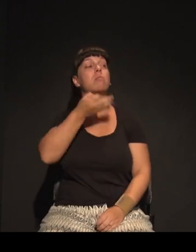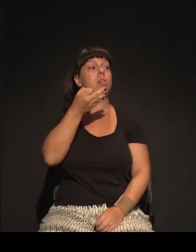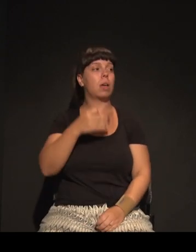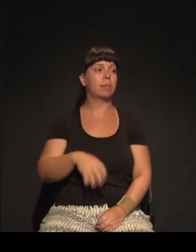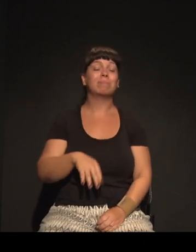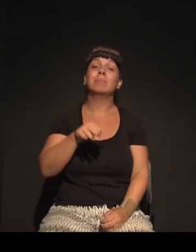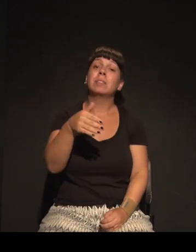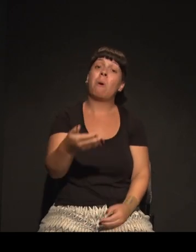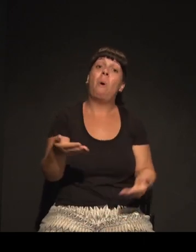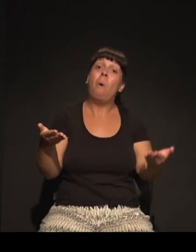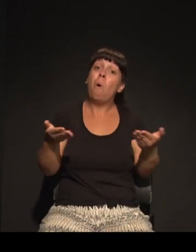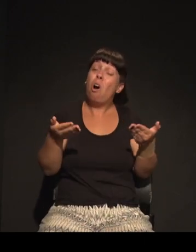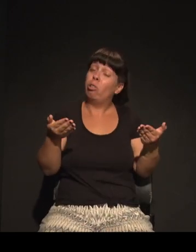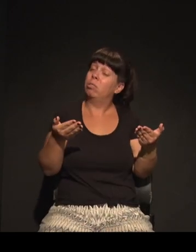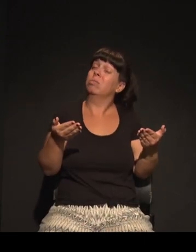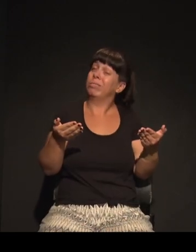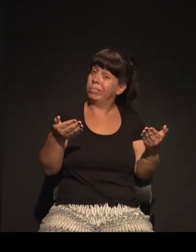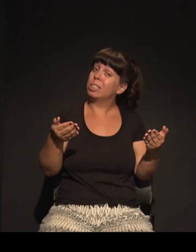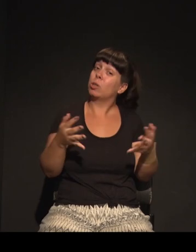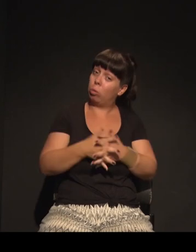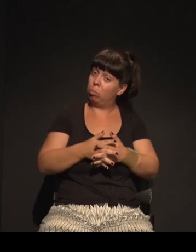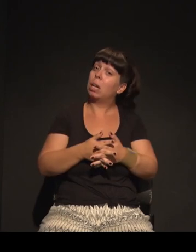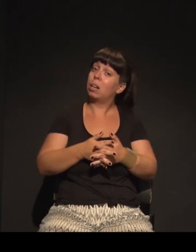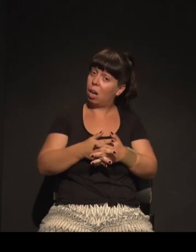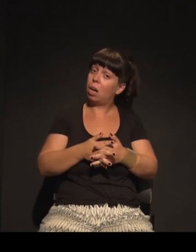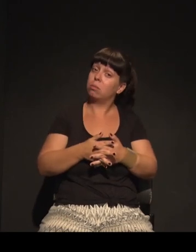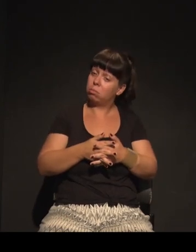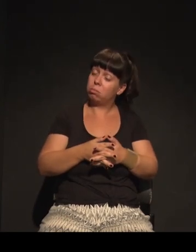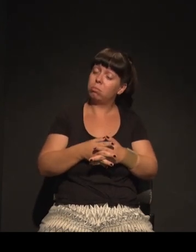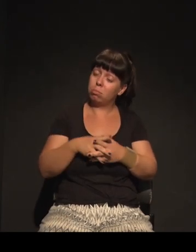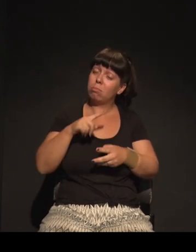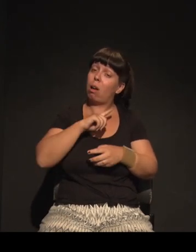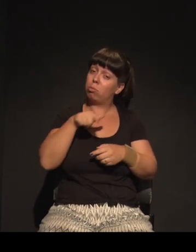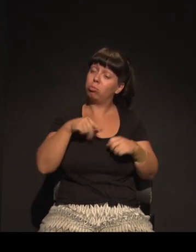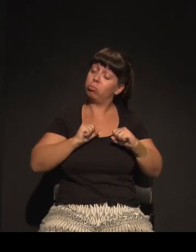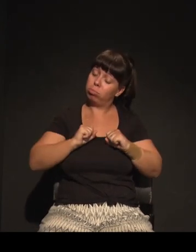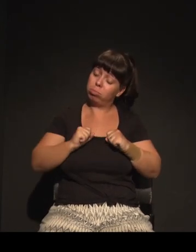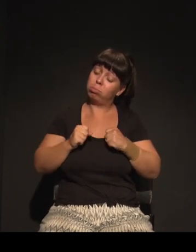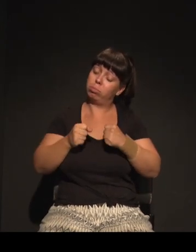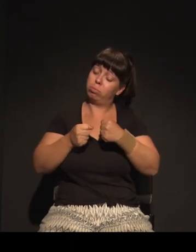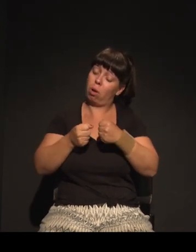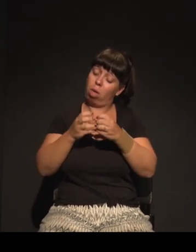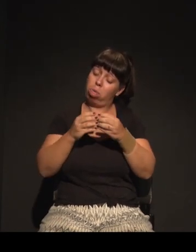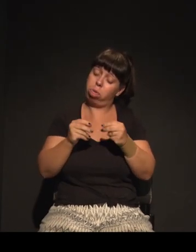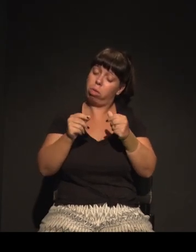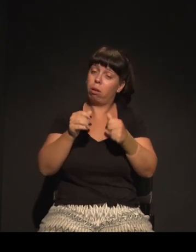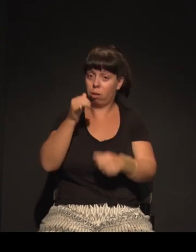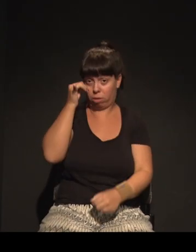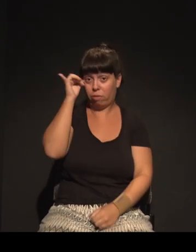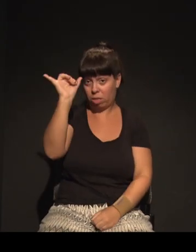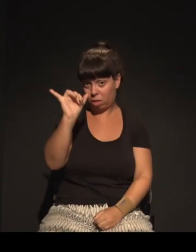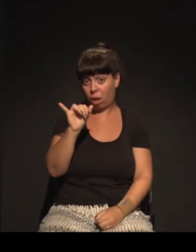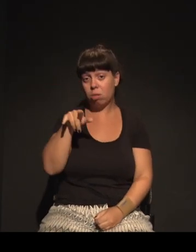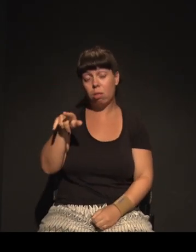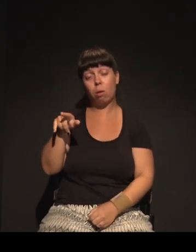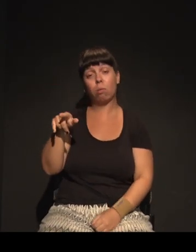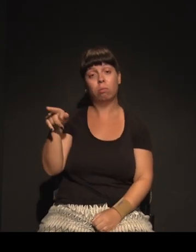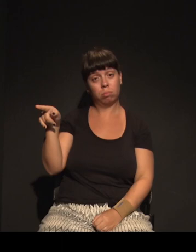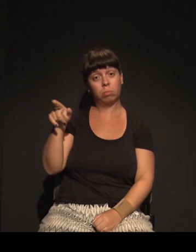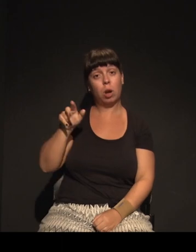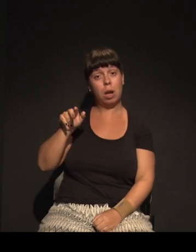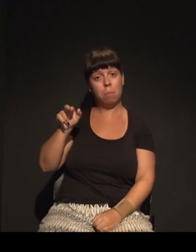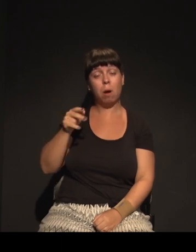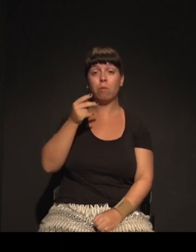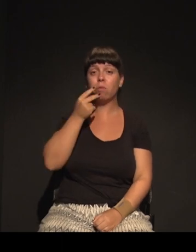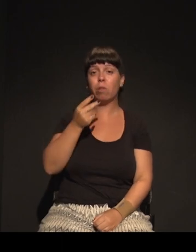é complicado né mas a gente se esforça muito para que isso não morra então é através de como meu parente falou e através de